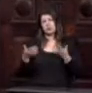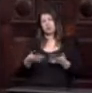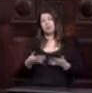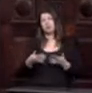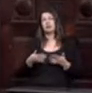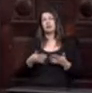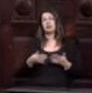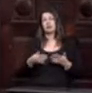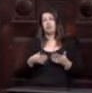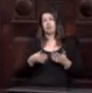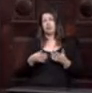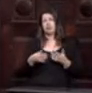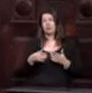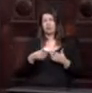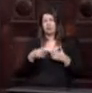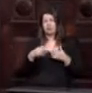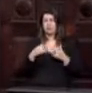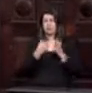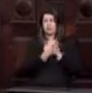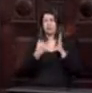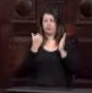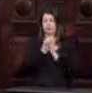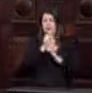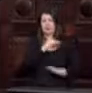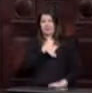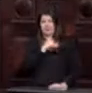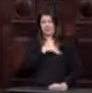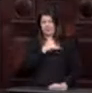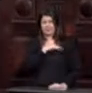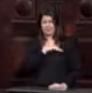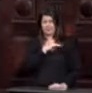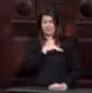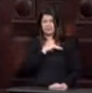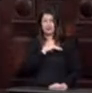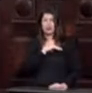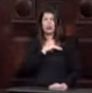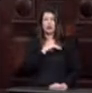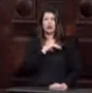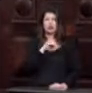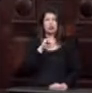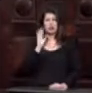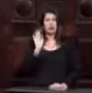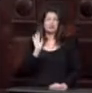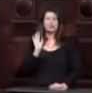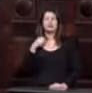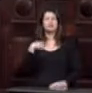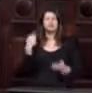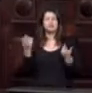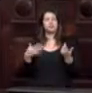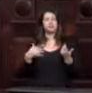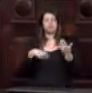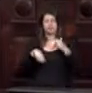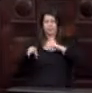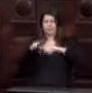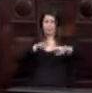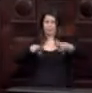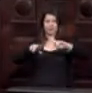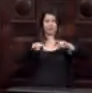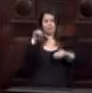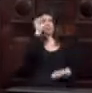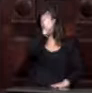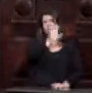aos famosos supersalários. É sabido que em diferentes estados do